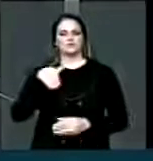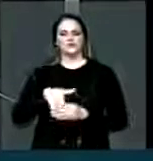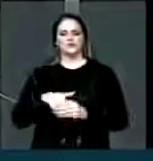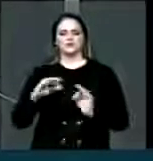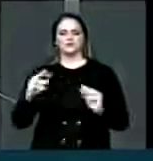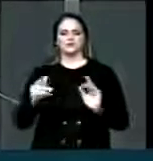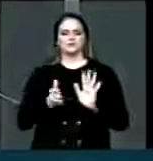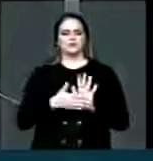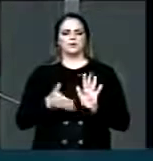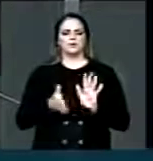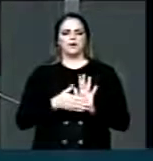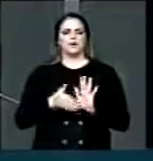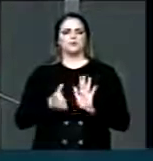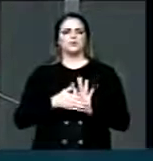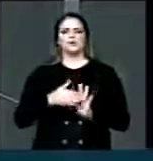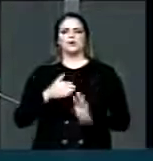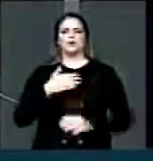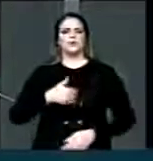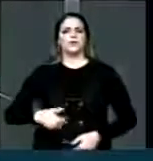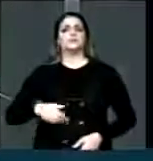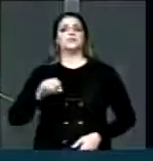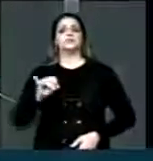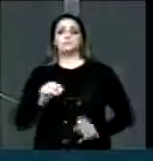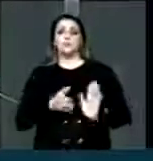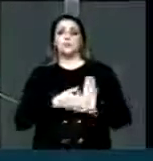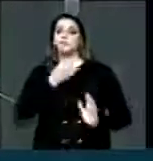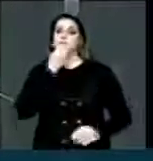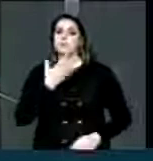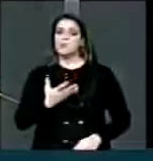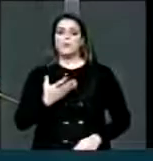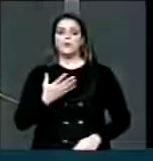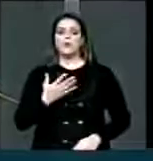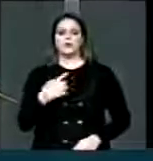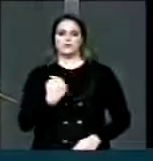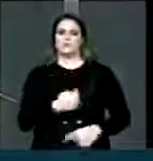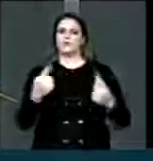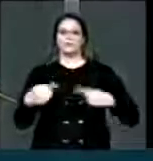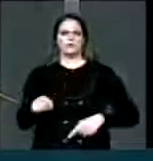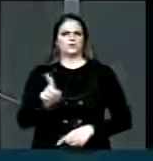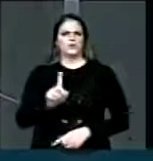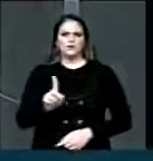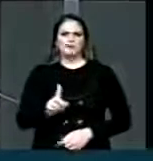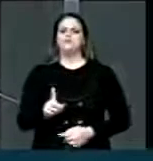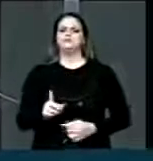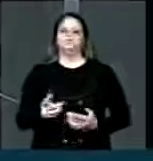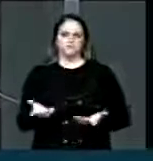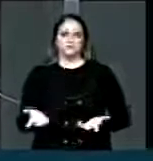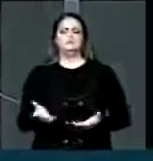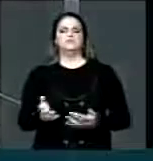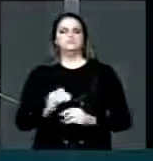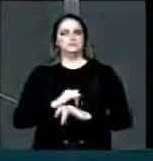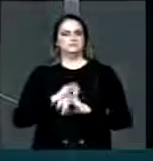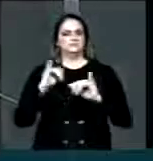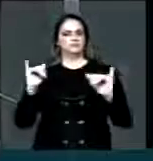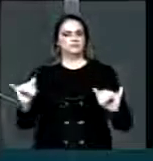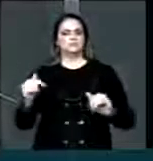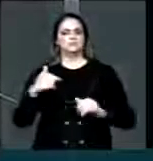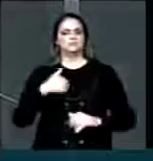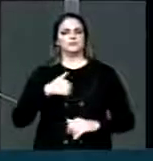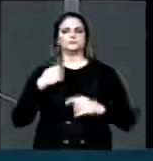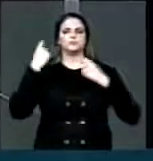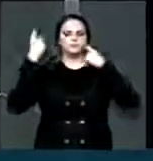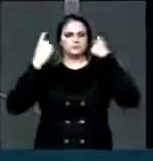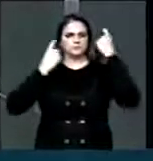propostas do governo. Obviamente que, se forem boas para o país, ninguém vai votar contra. Então, senhor presidente, quero dizer aqui que estou